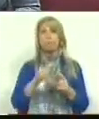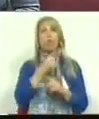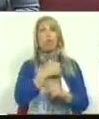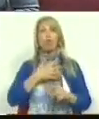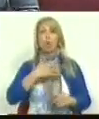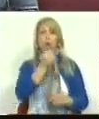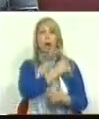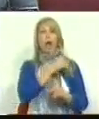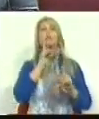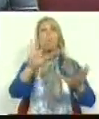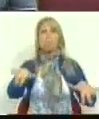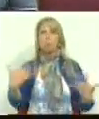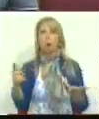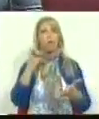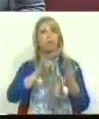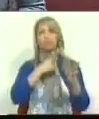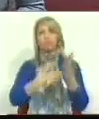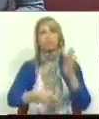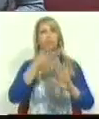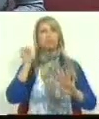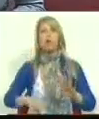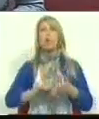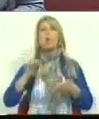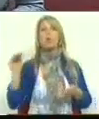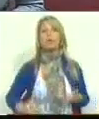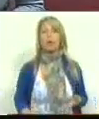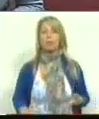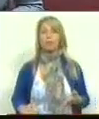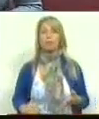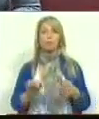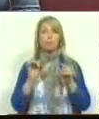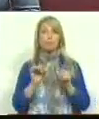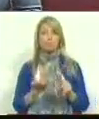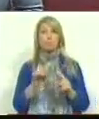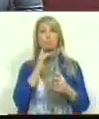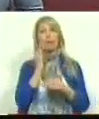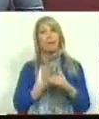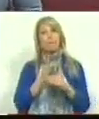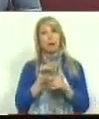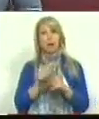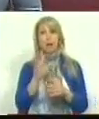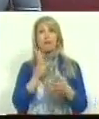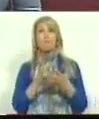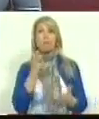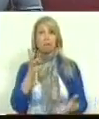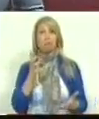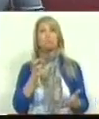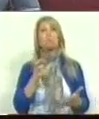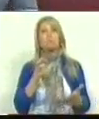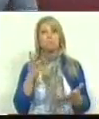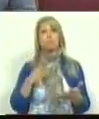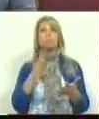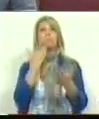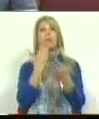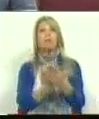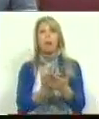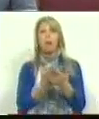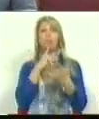O novo regime visa também, dentro desta parte substantiva, promover a reabilitação